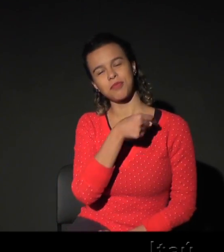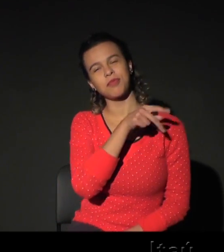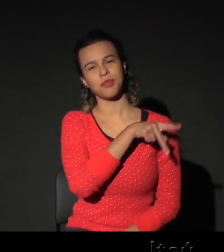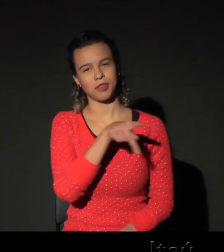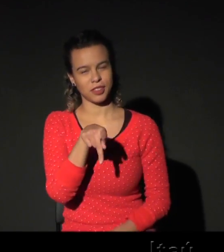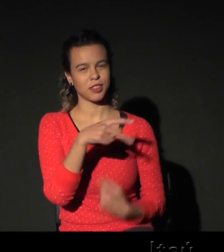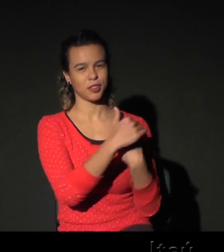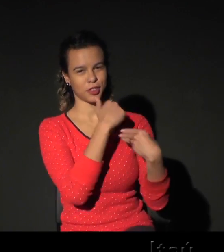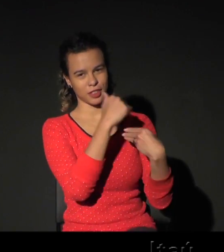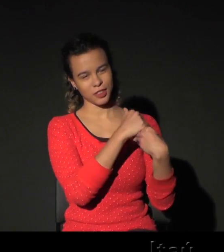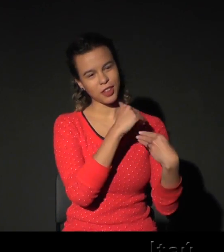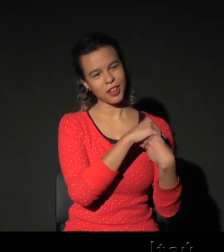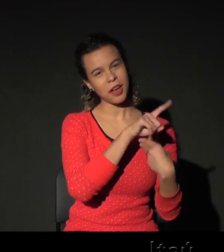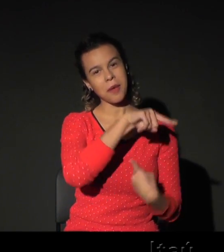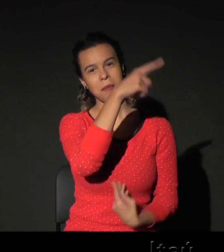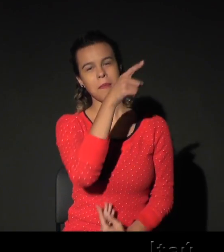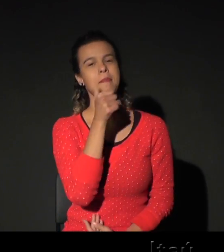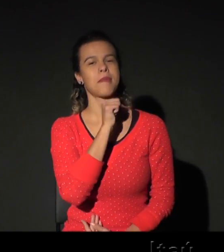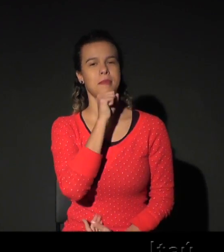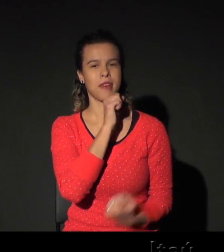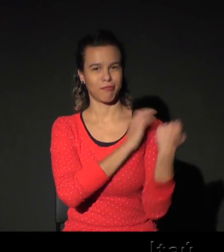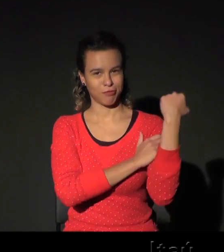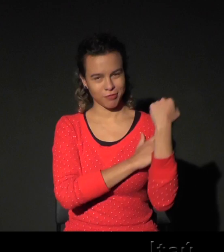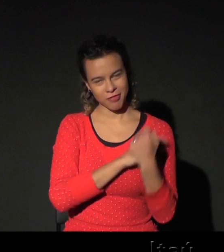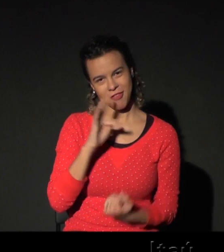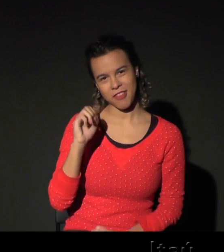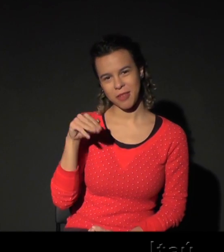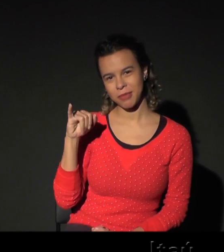é maravilhoso que que que